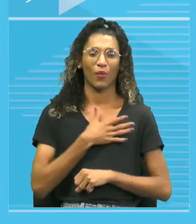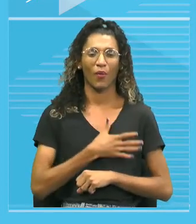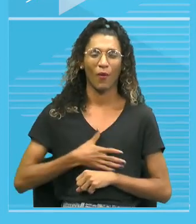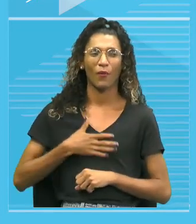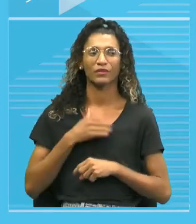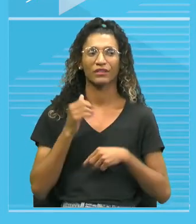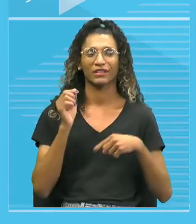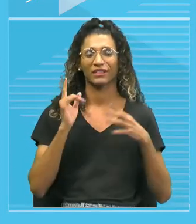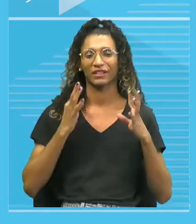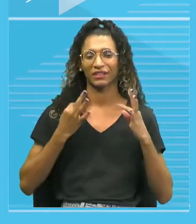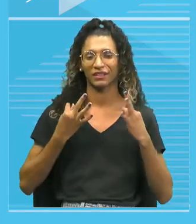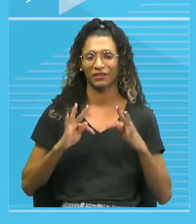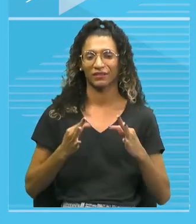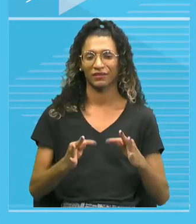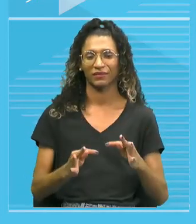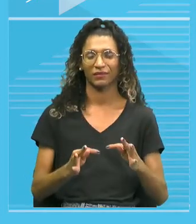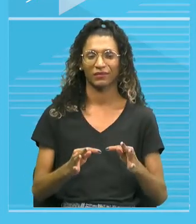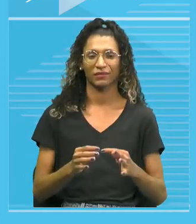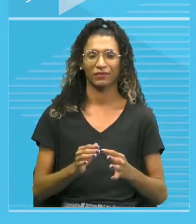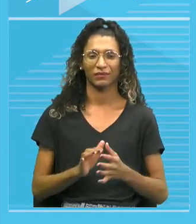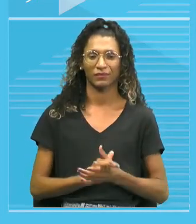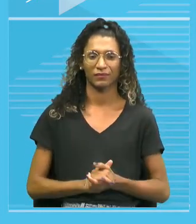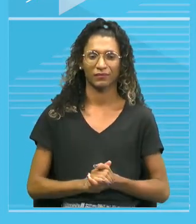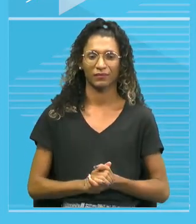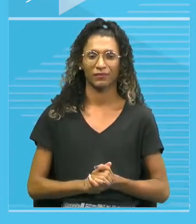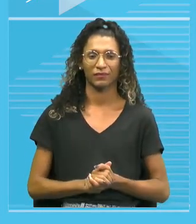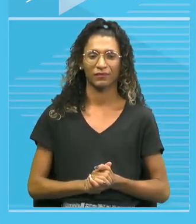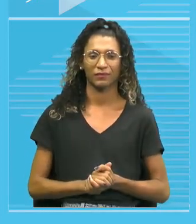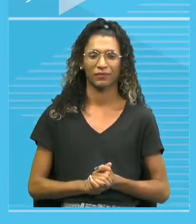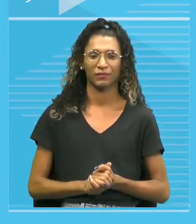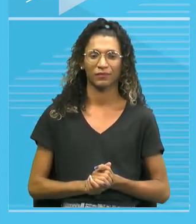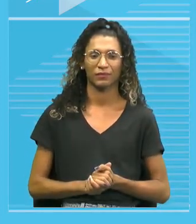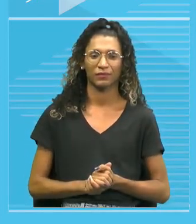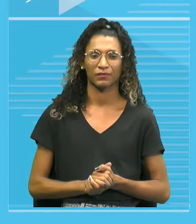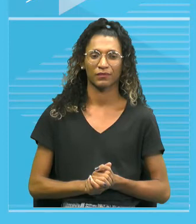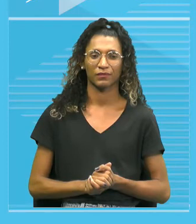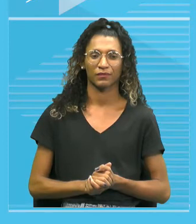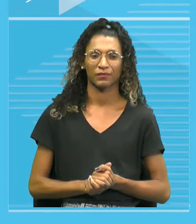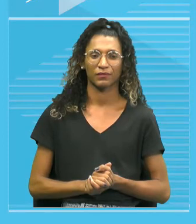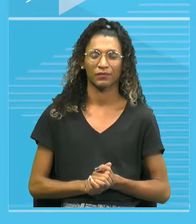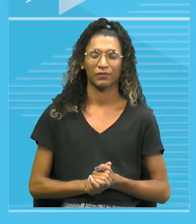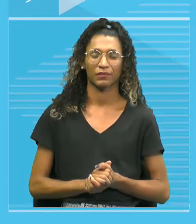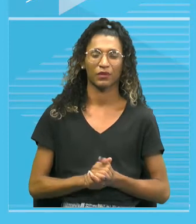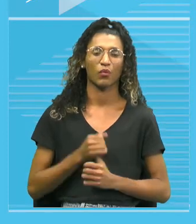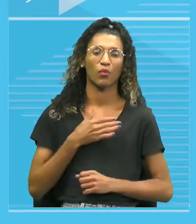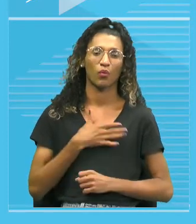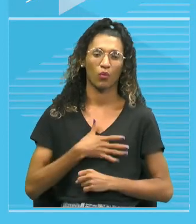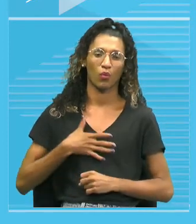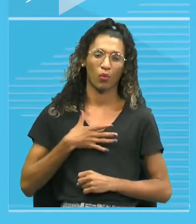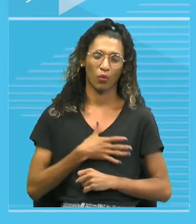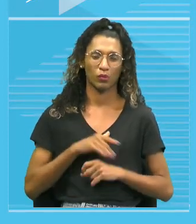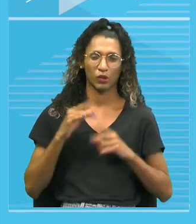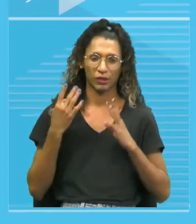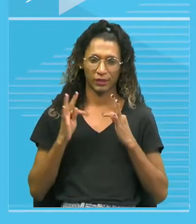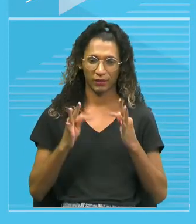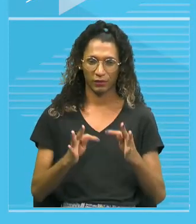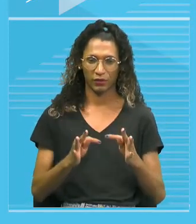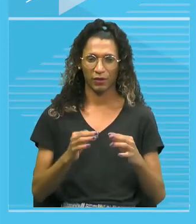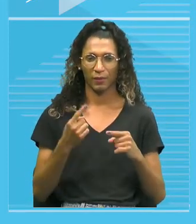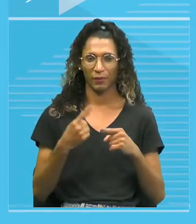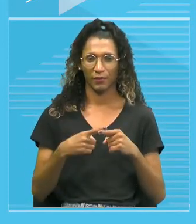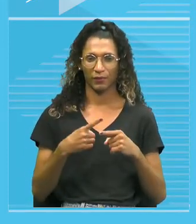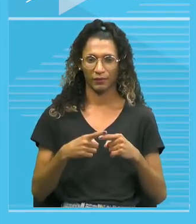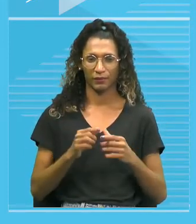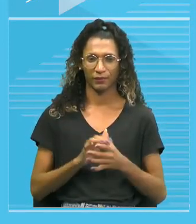1 de tecnologia. Quem me conhece sabe disso. Quem me conhece sabe disso. Eu adoro. Porque, gente,